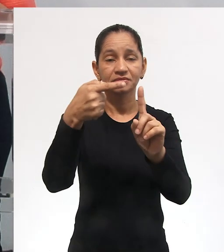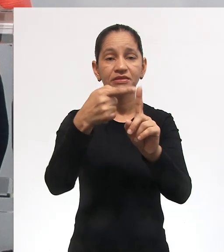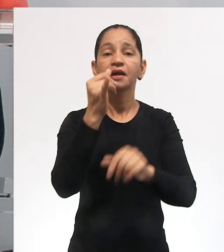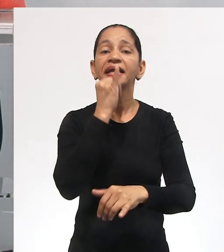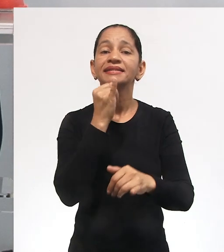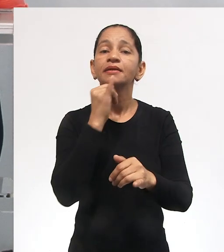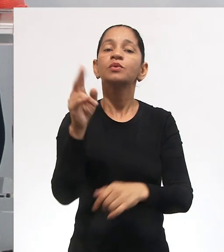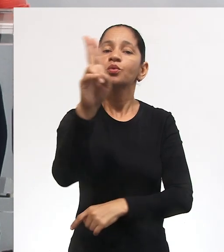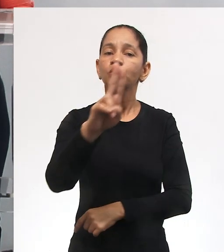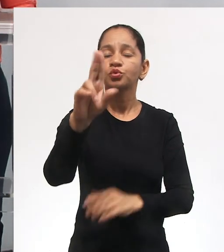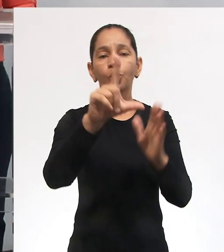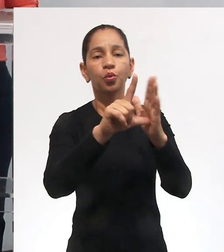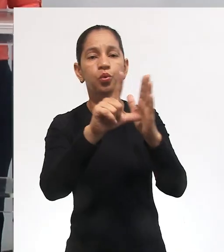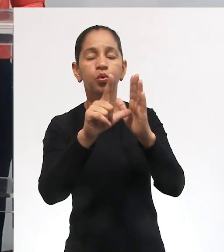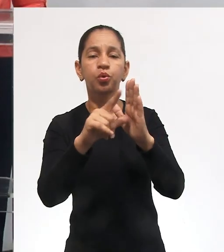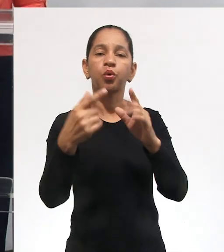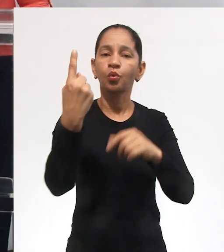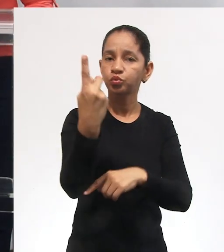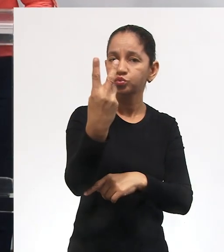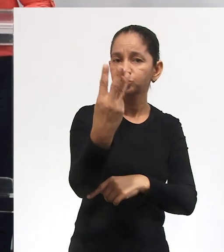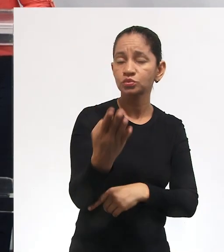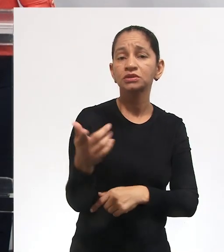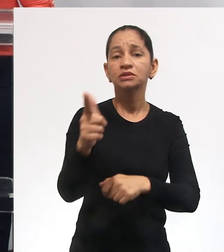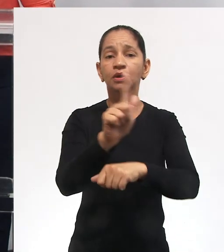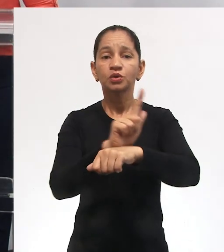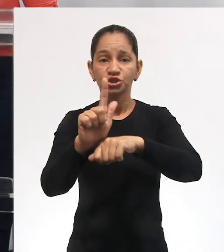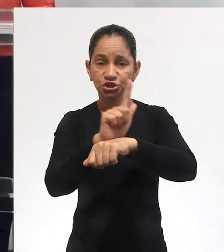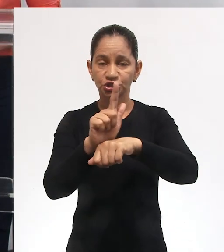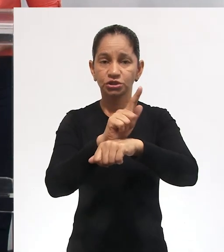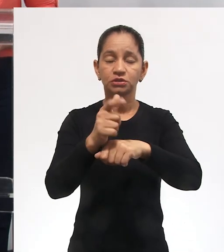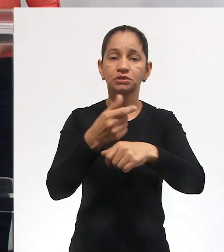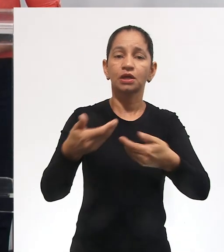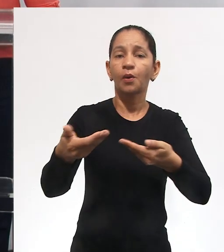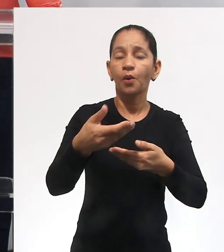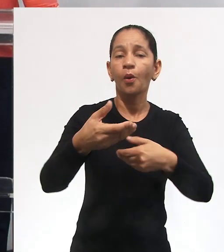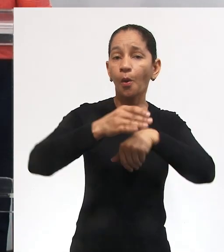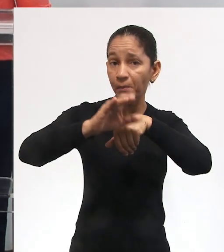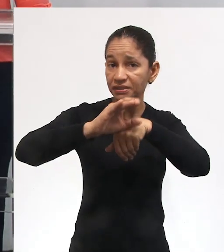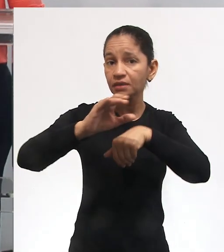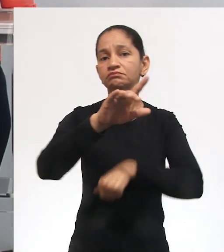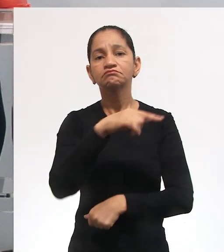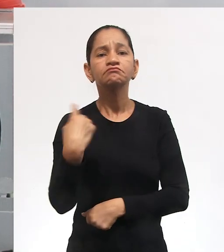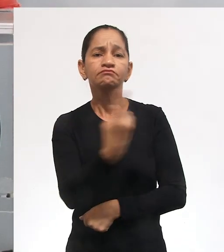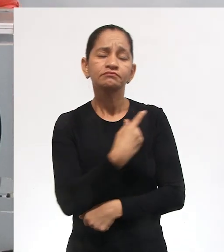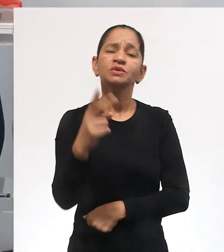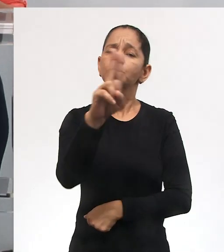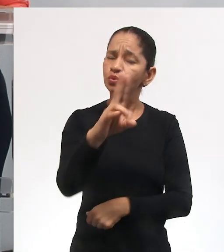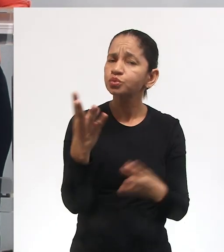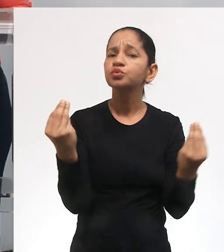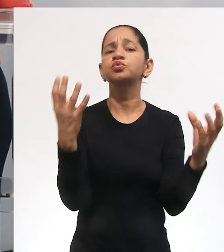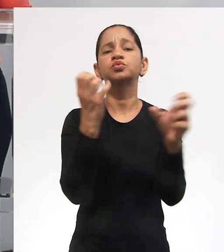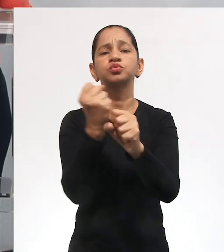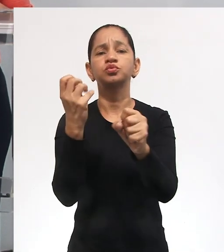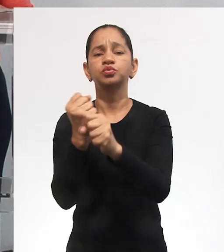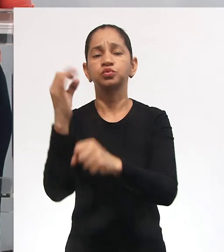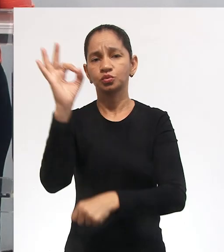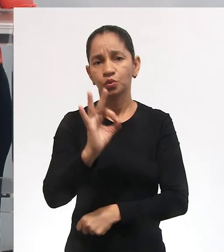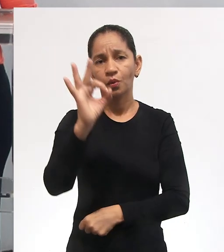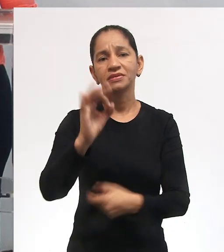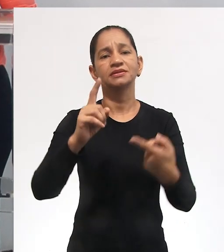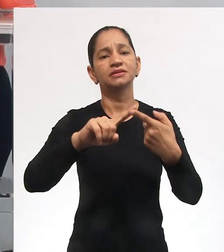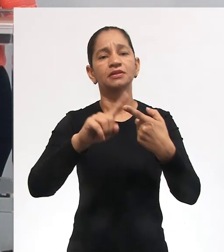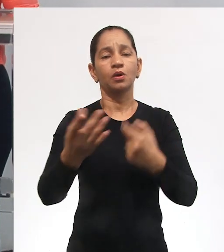relação a esses exemplos que a gente teve, na gestão comercial é muito usual, né? Quando a gente vai fazer o cálculo de porcentagem, cálculo